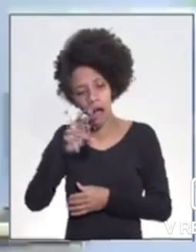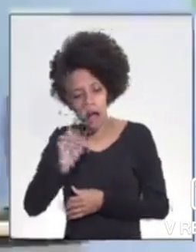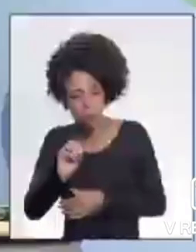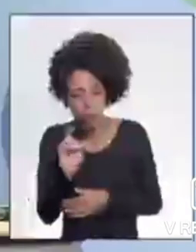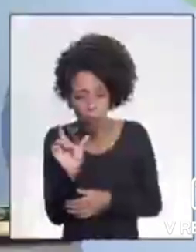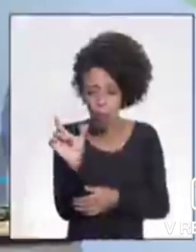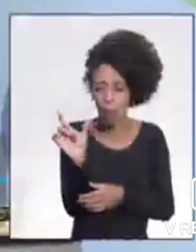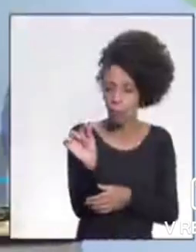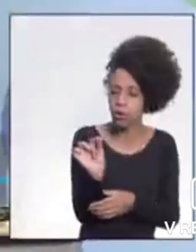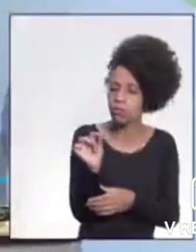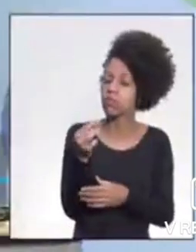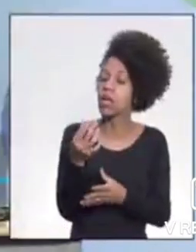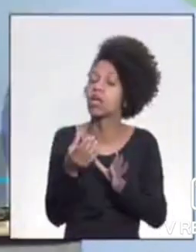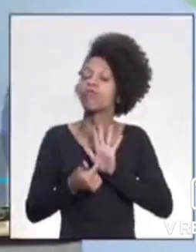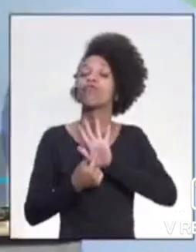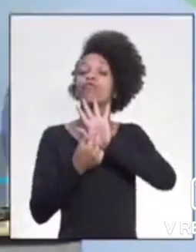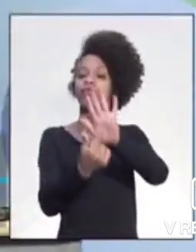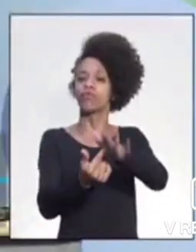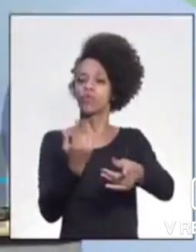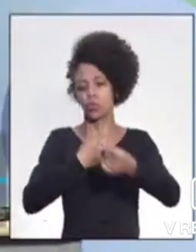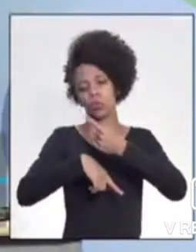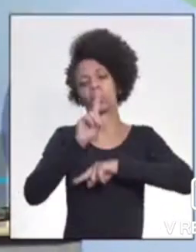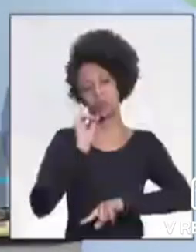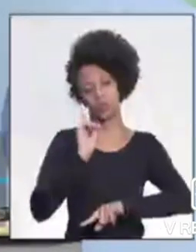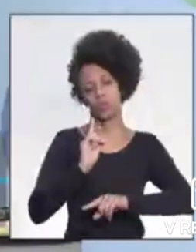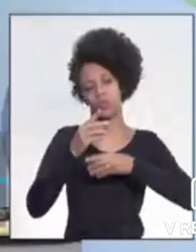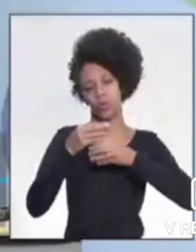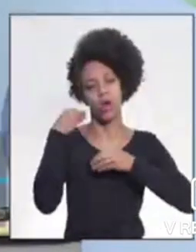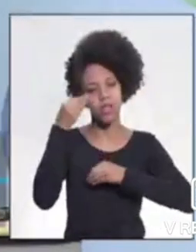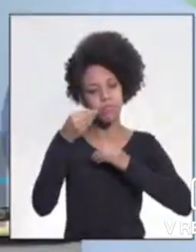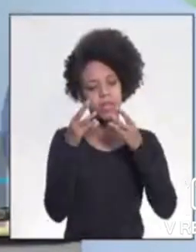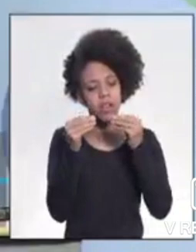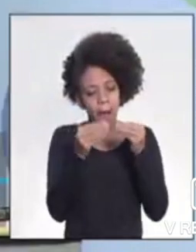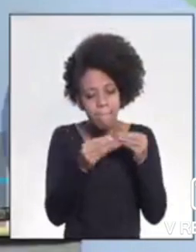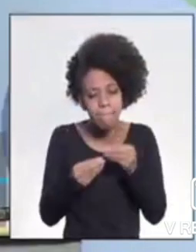divisível, começou a ficar divisível na experiência de Thomson.